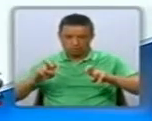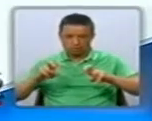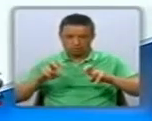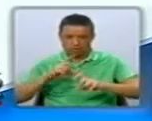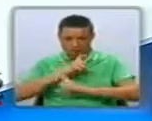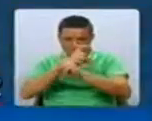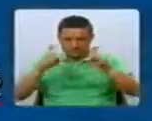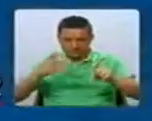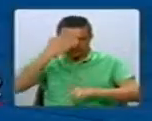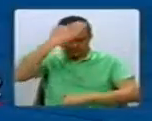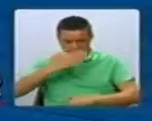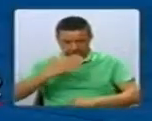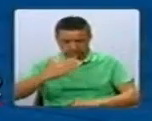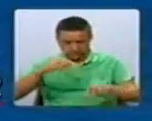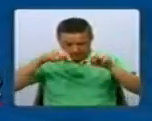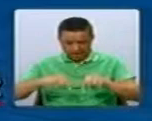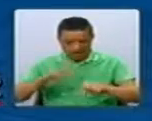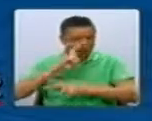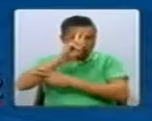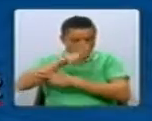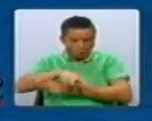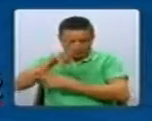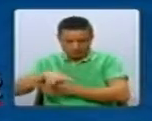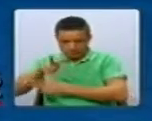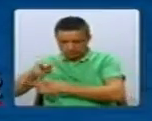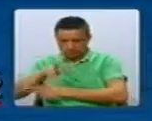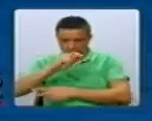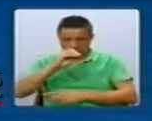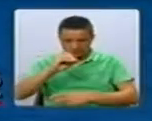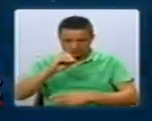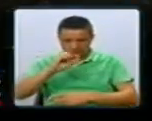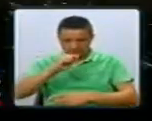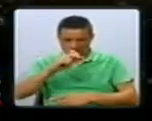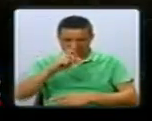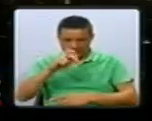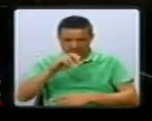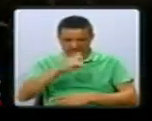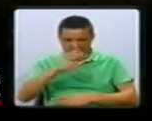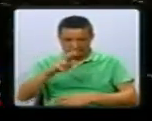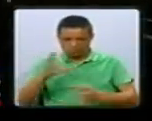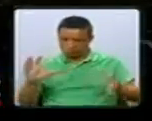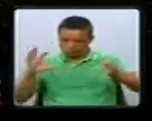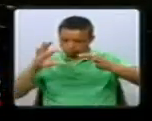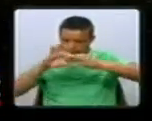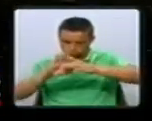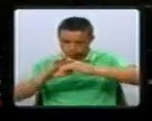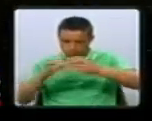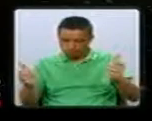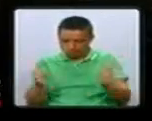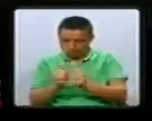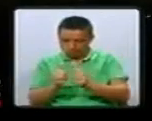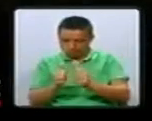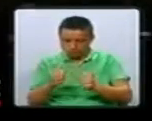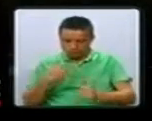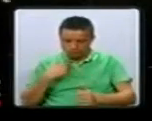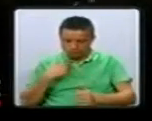anunciado esta semana é que, de acordo com observações de mais de 30 galáxias que estão em fusão, relativamente próximo de nós, estamos a